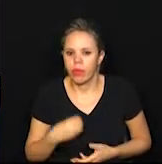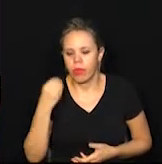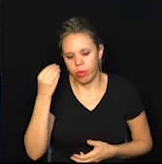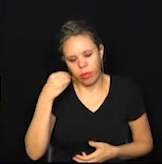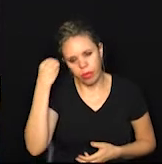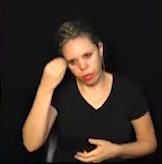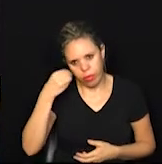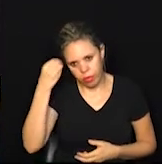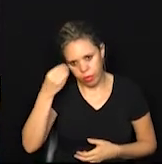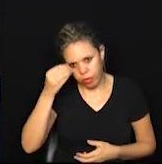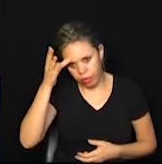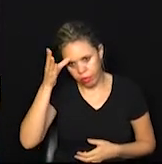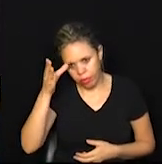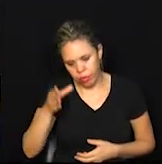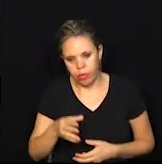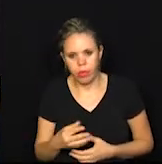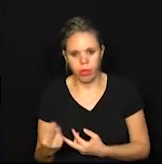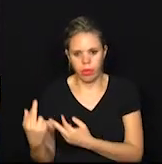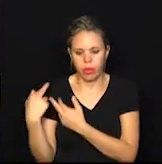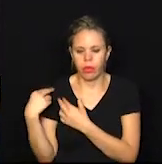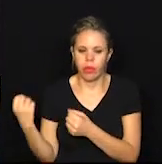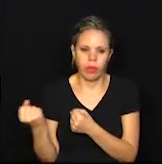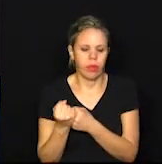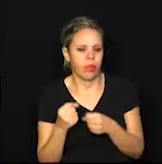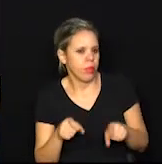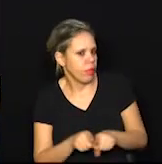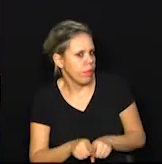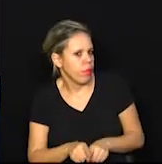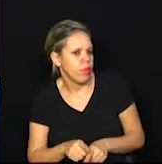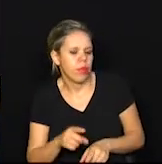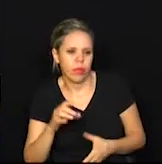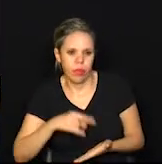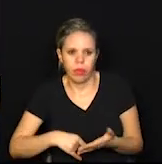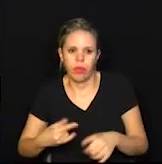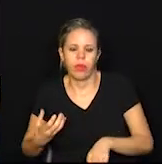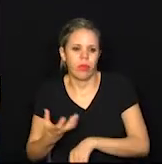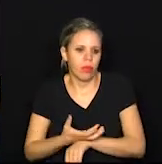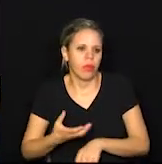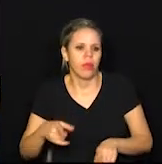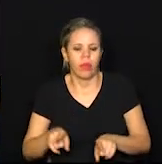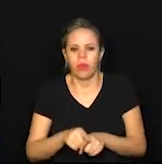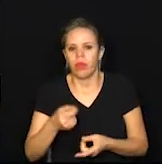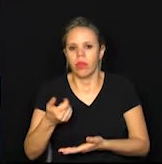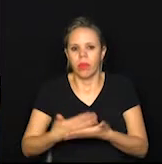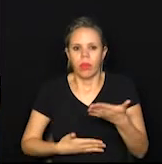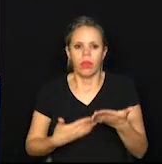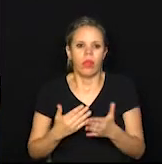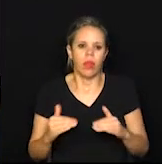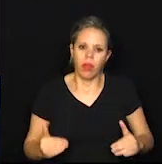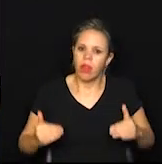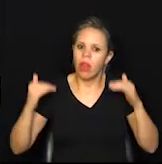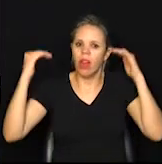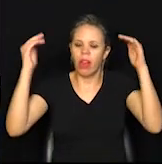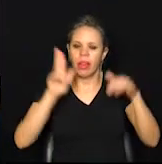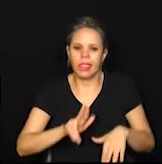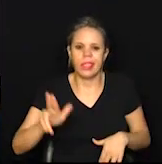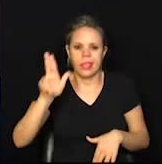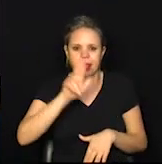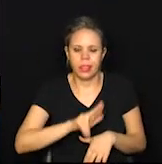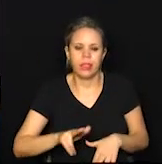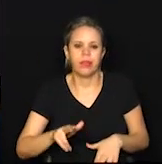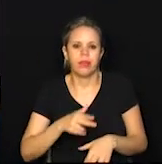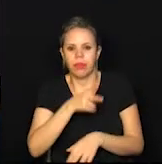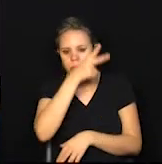conhecimento, ela tem respaldo, ela tem currículo com grandes universidades, seja